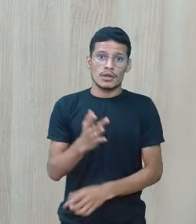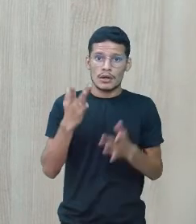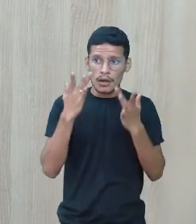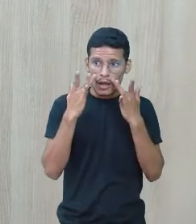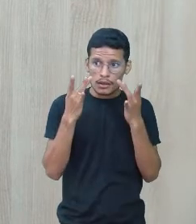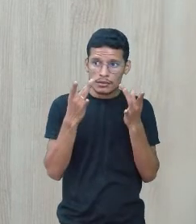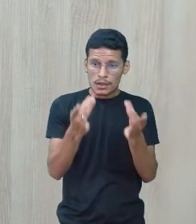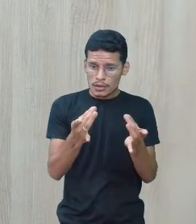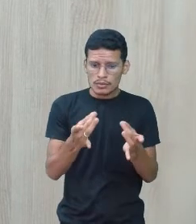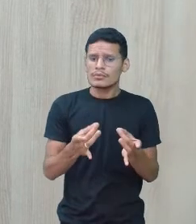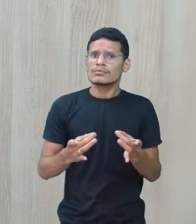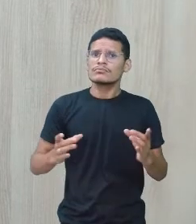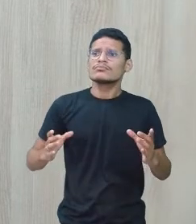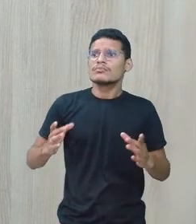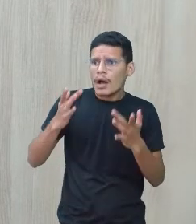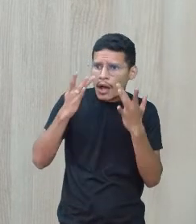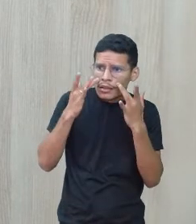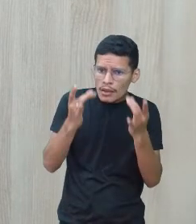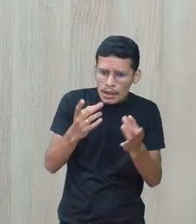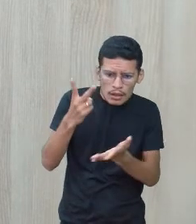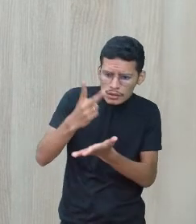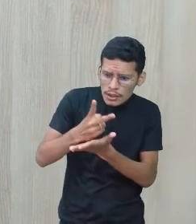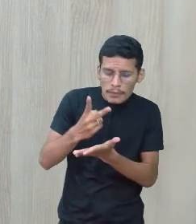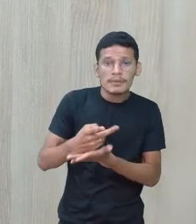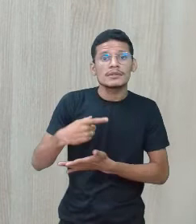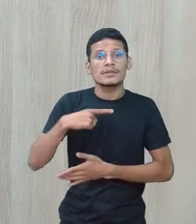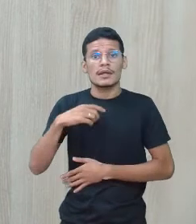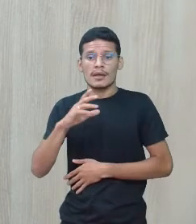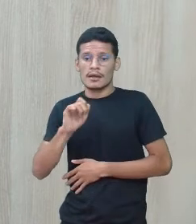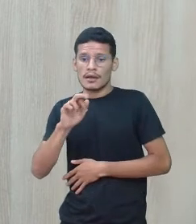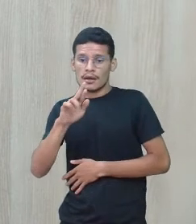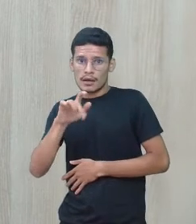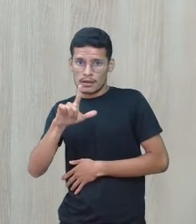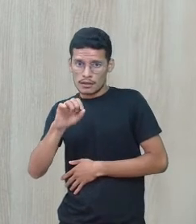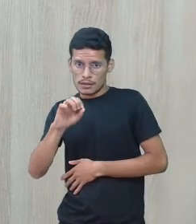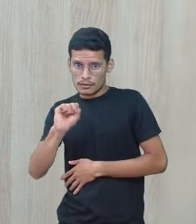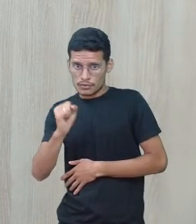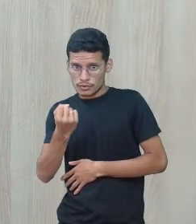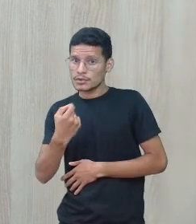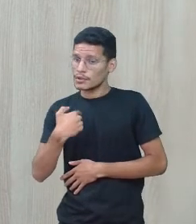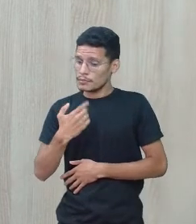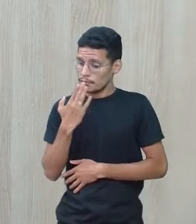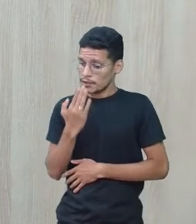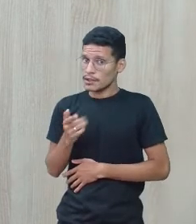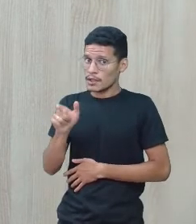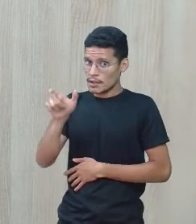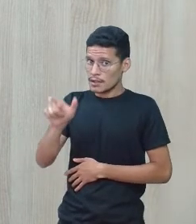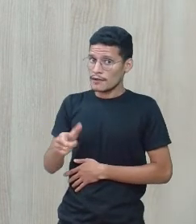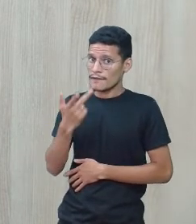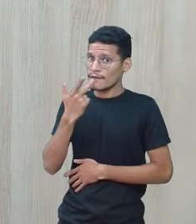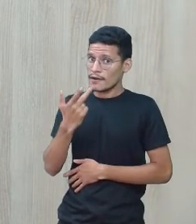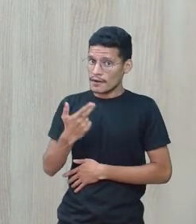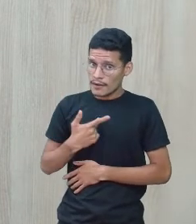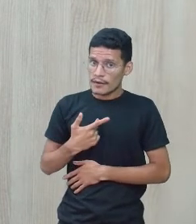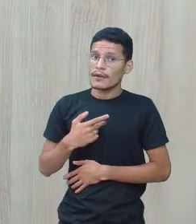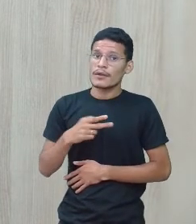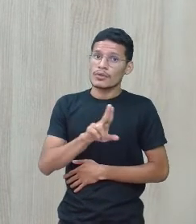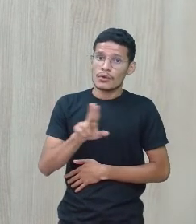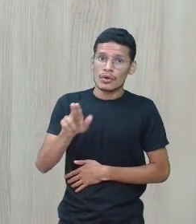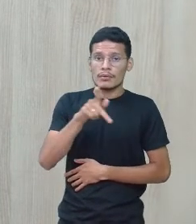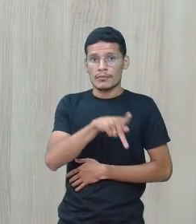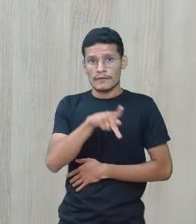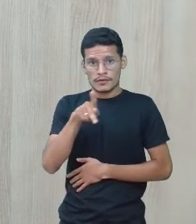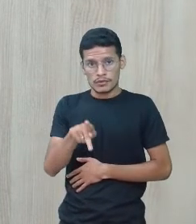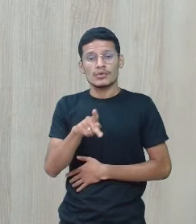aqui completamente prestando atenção. Nós temos Carlos, eu pedi para ele colocar aqui o nome da professora,